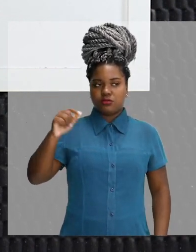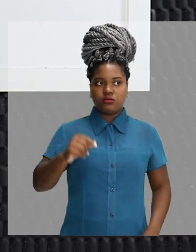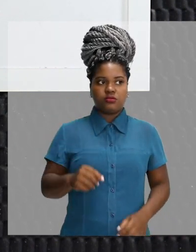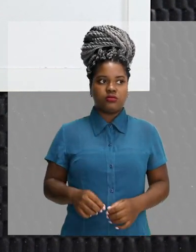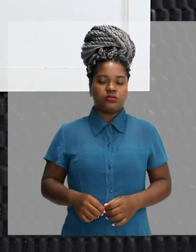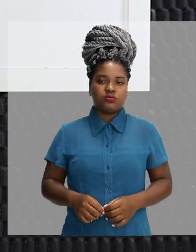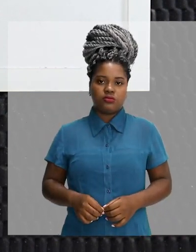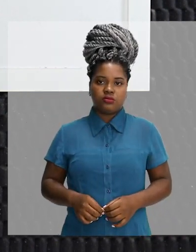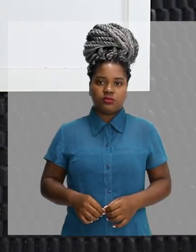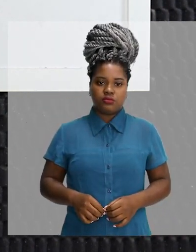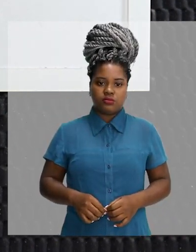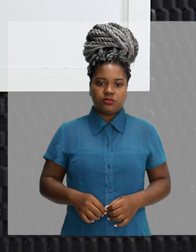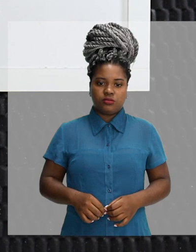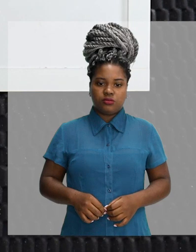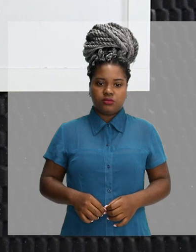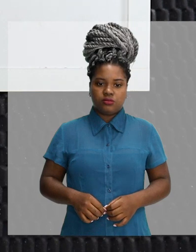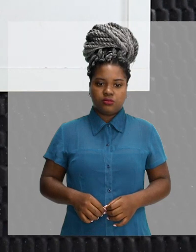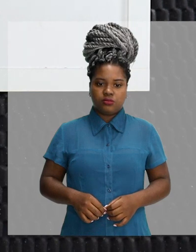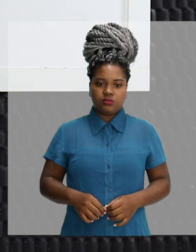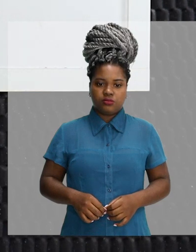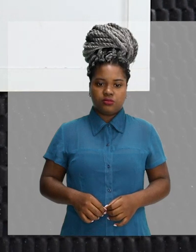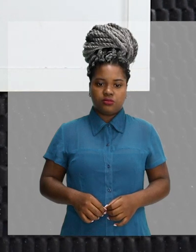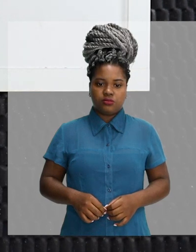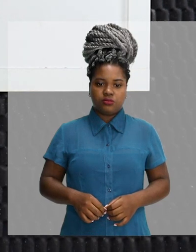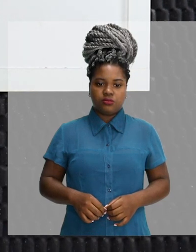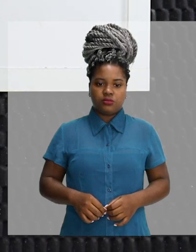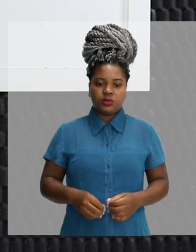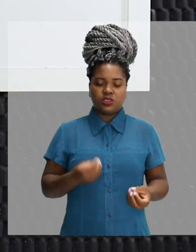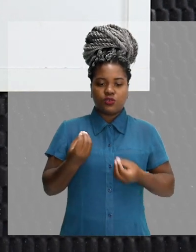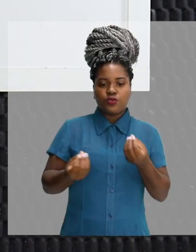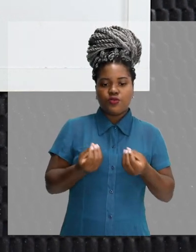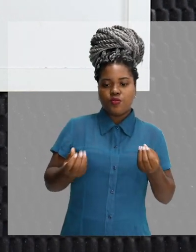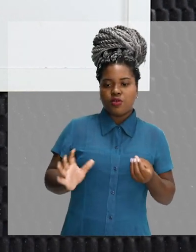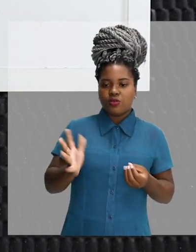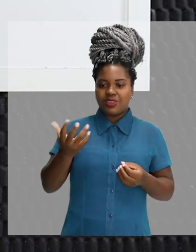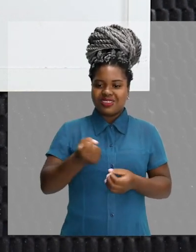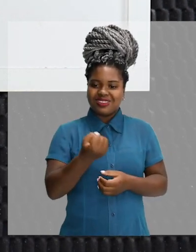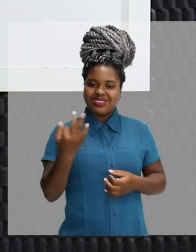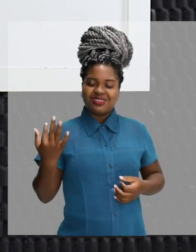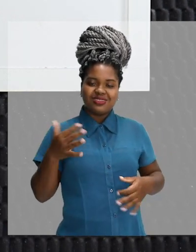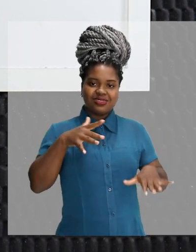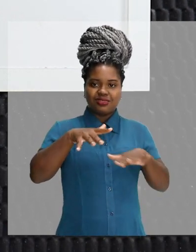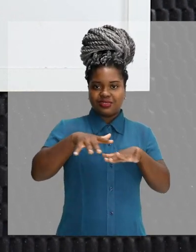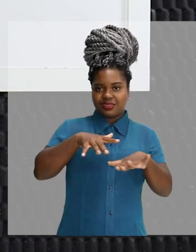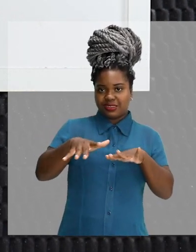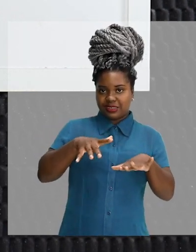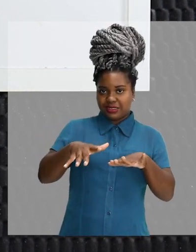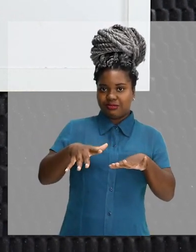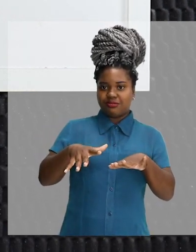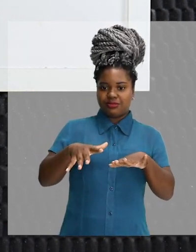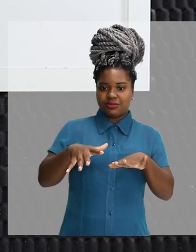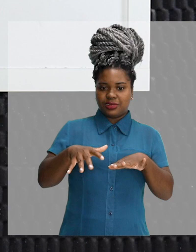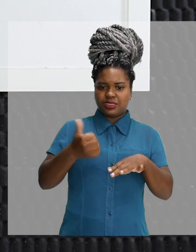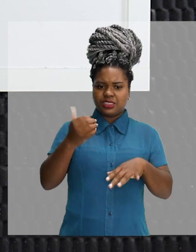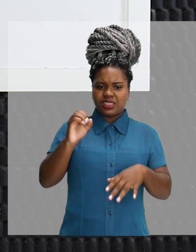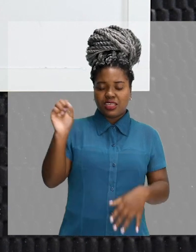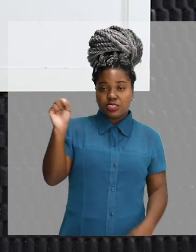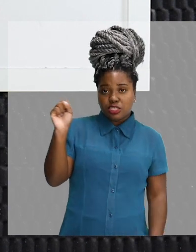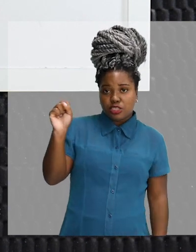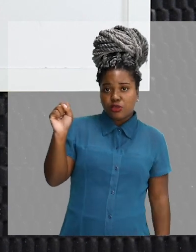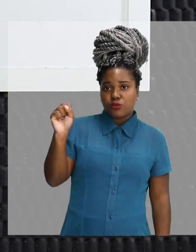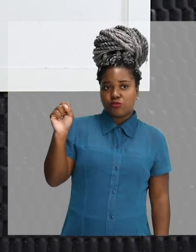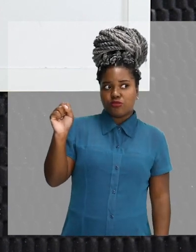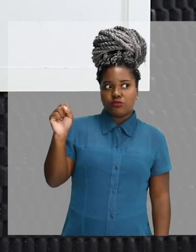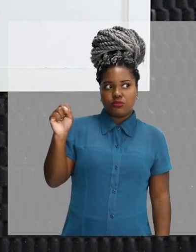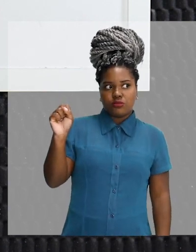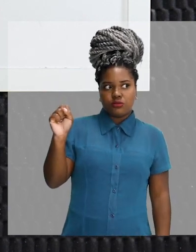é o tempo. Ok? Então ele quer saber o módulo da quantidade de movimento no instante 10 segundos.